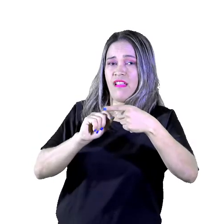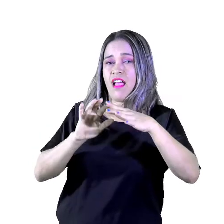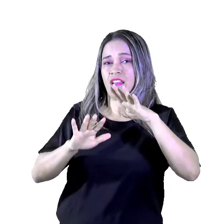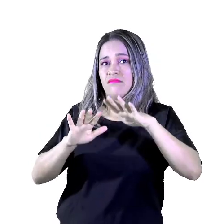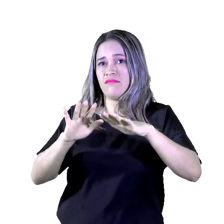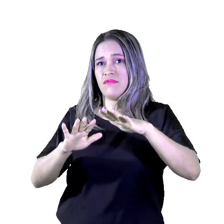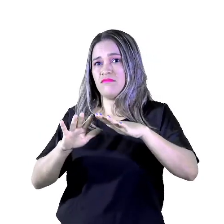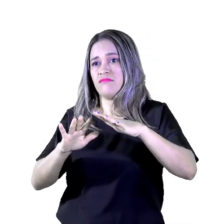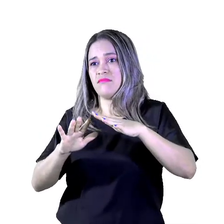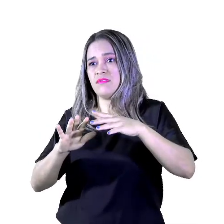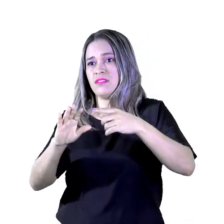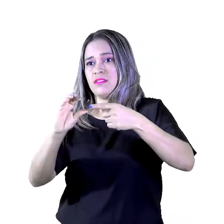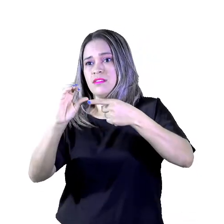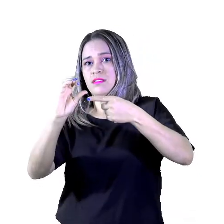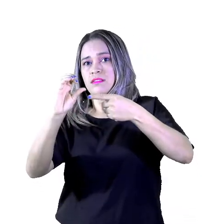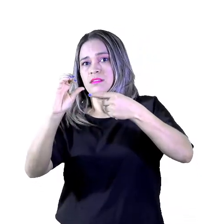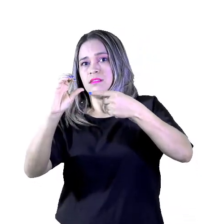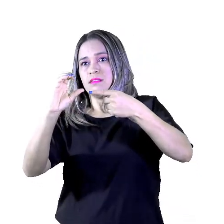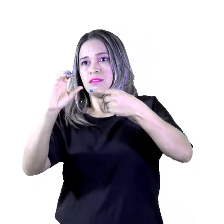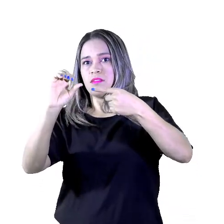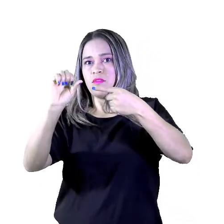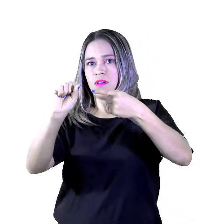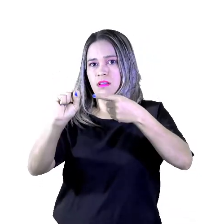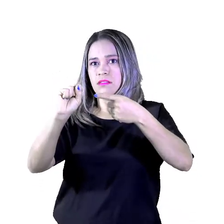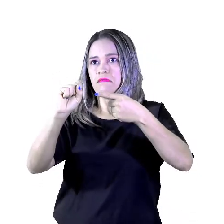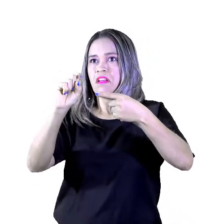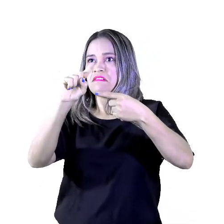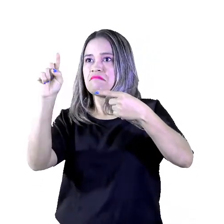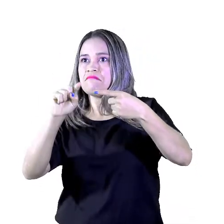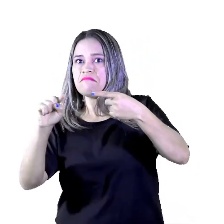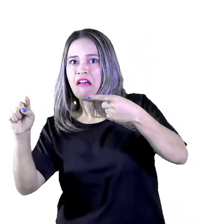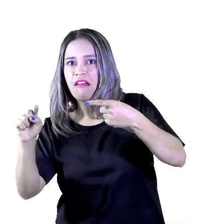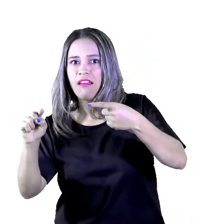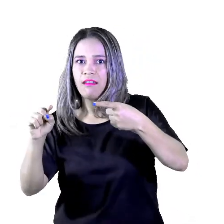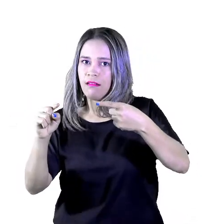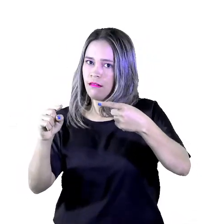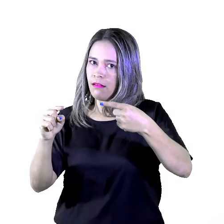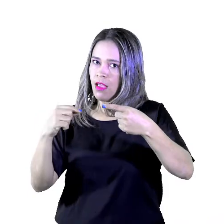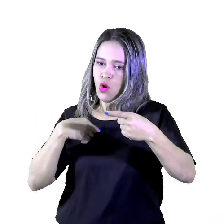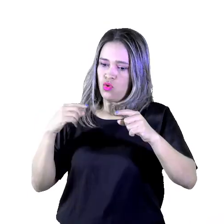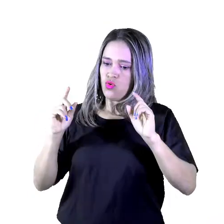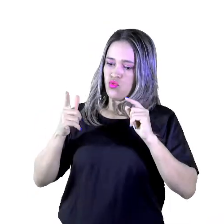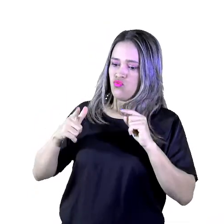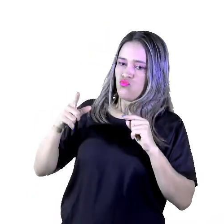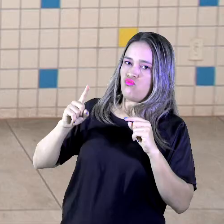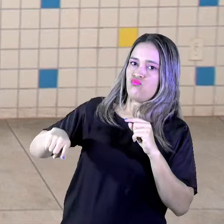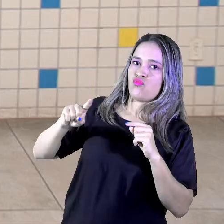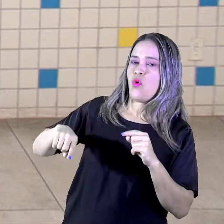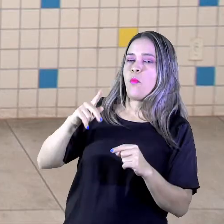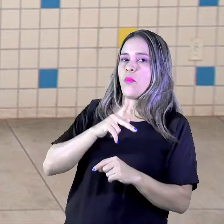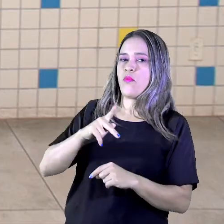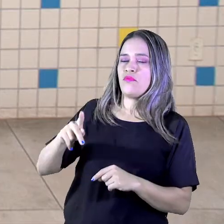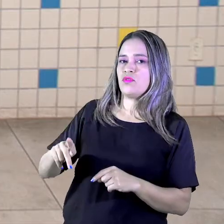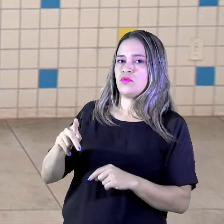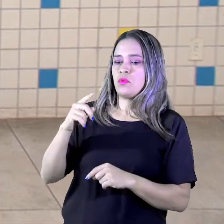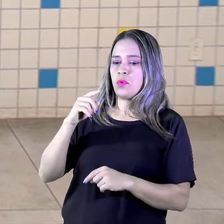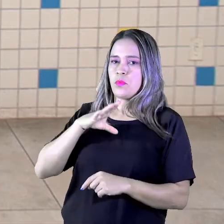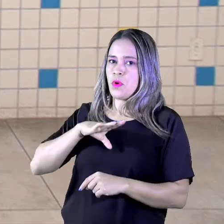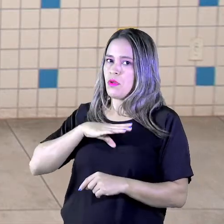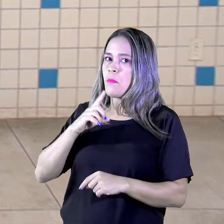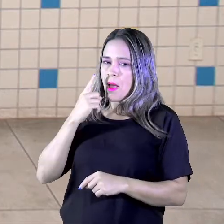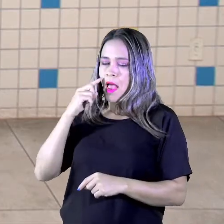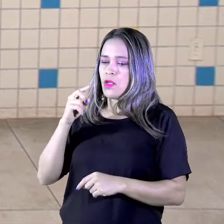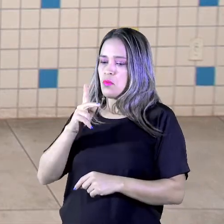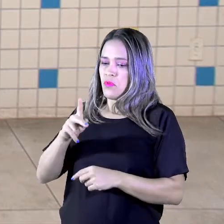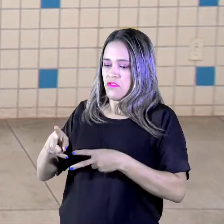escrever ali centésimo com S, escreve com Z, viu? Fique atento, eu não sou professora de português, mas a gente acaba olhando isso, tá, turminha?